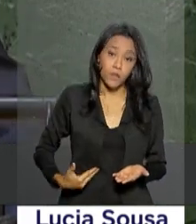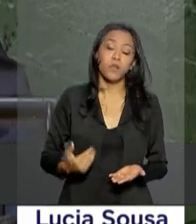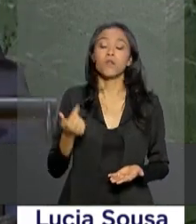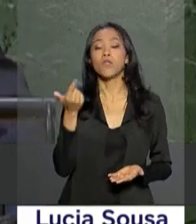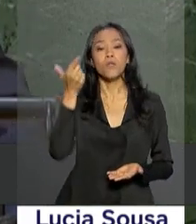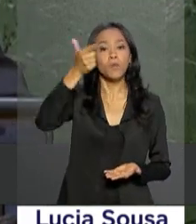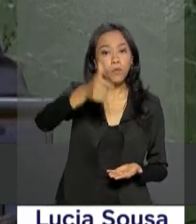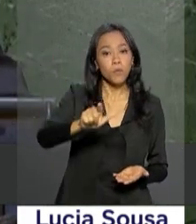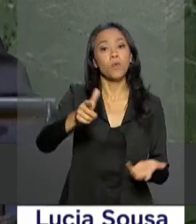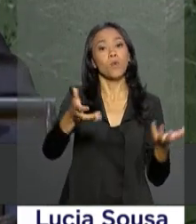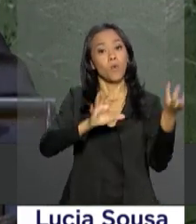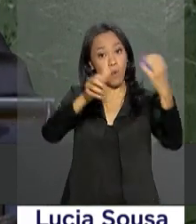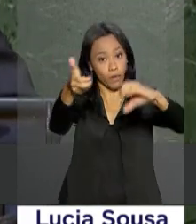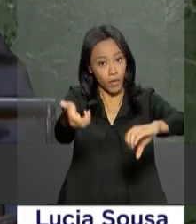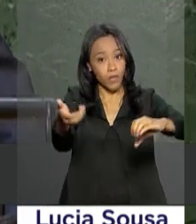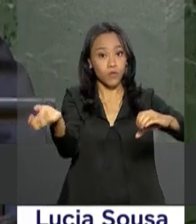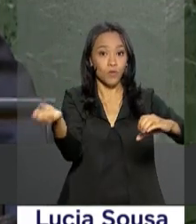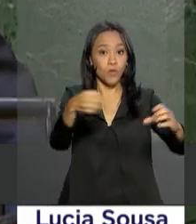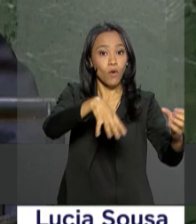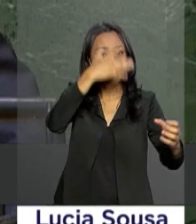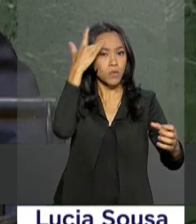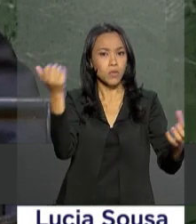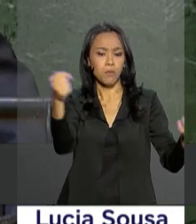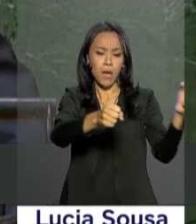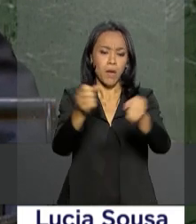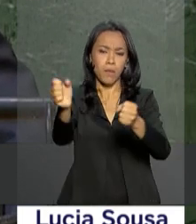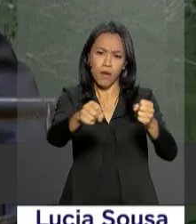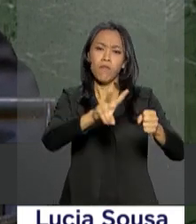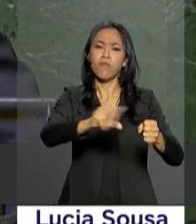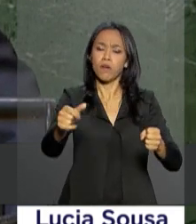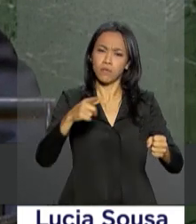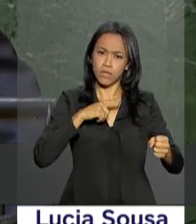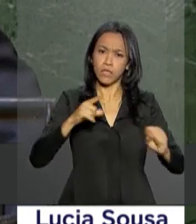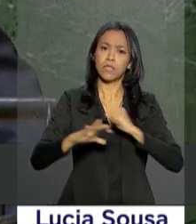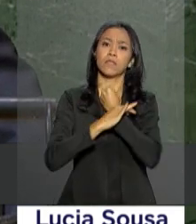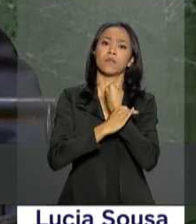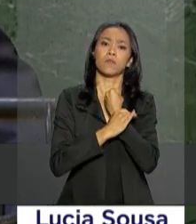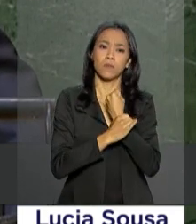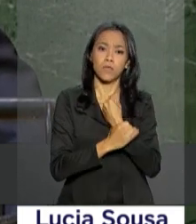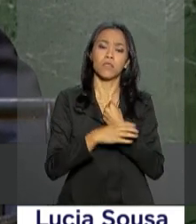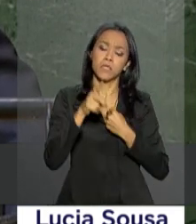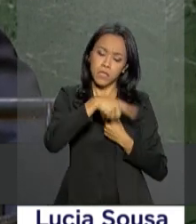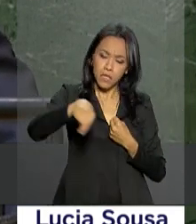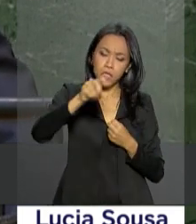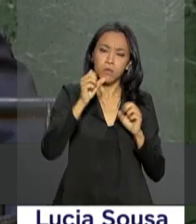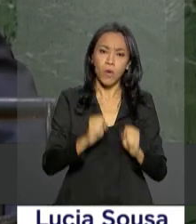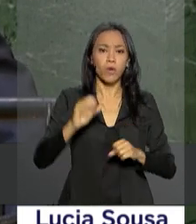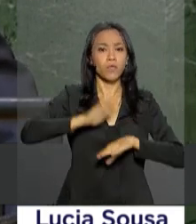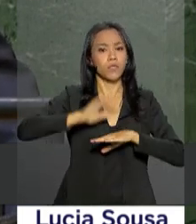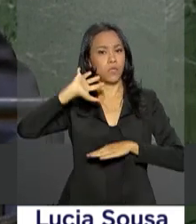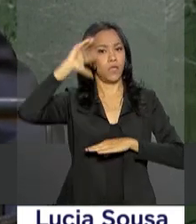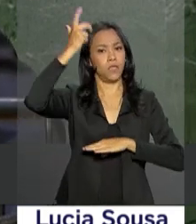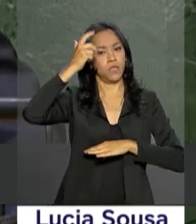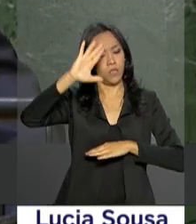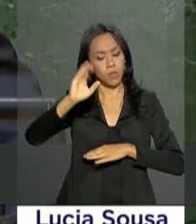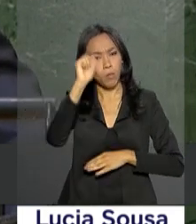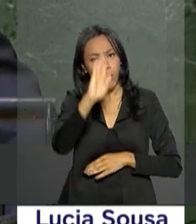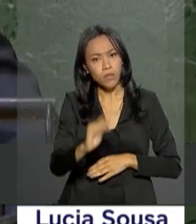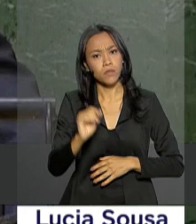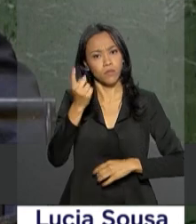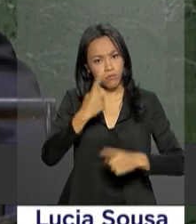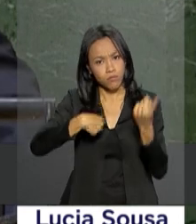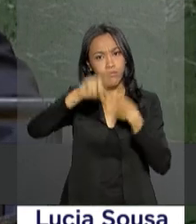congresso nacional encontraram bases consistentes sobre as quais poderão seguir construindo um brasil mais próspero